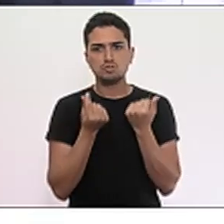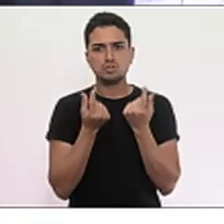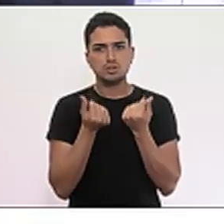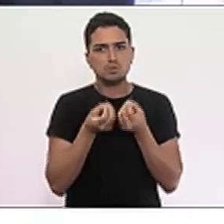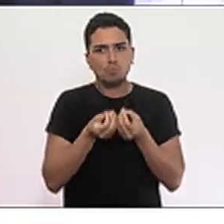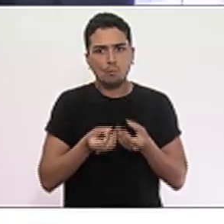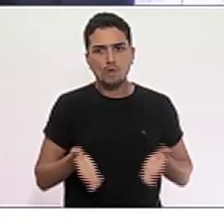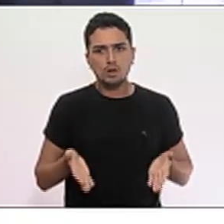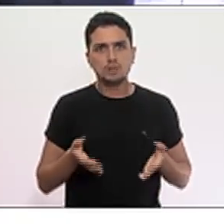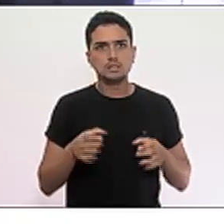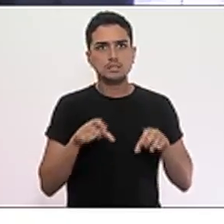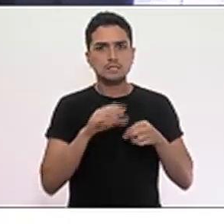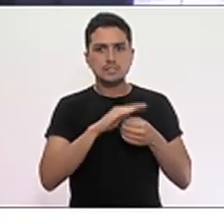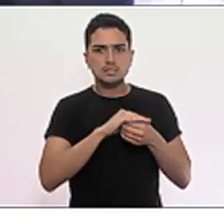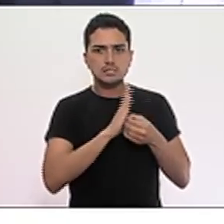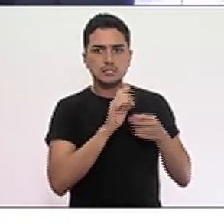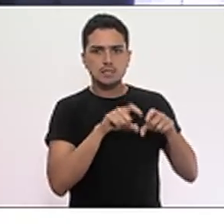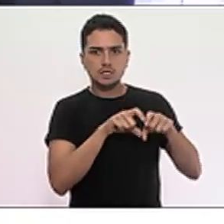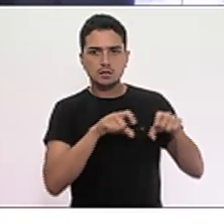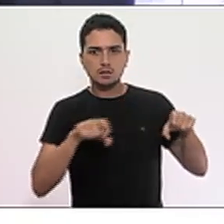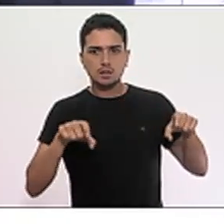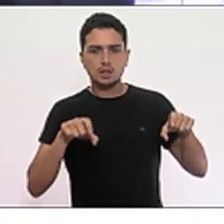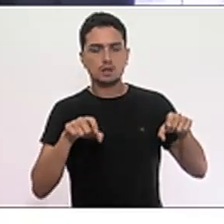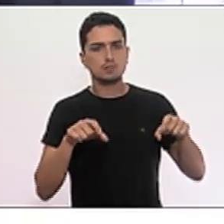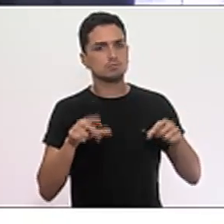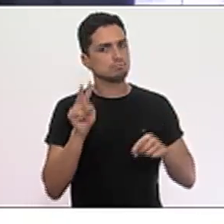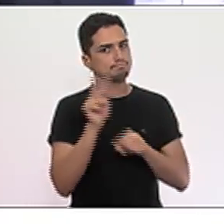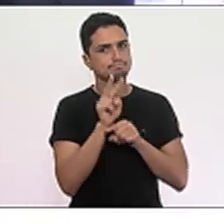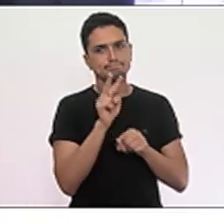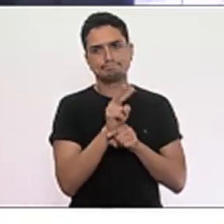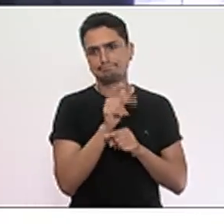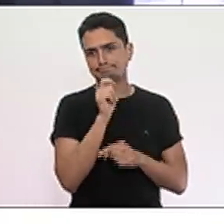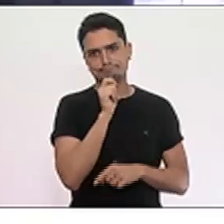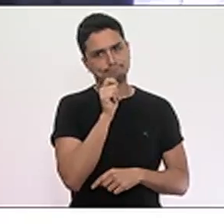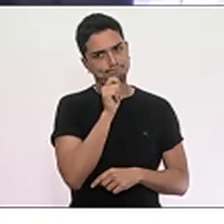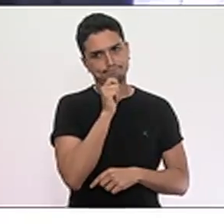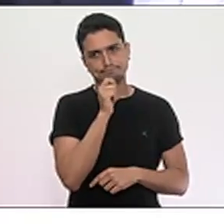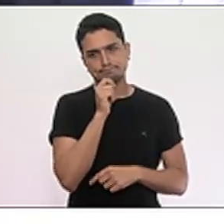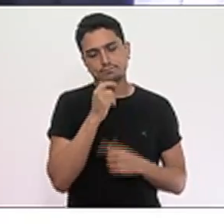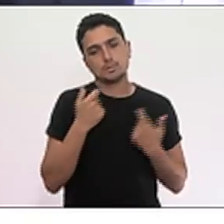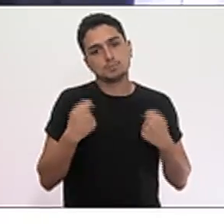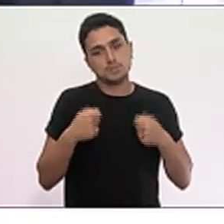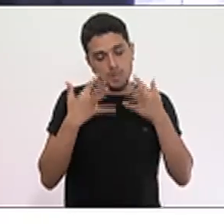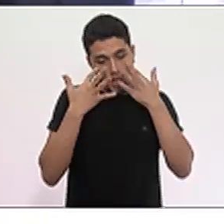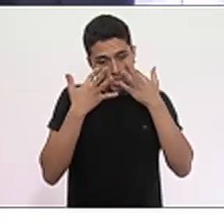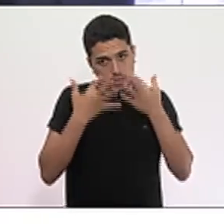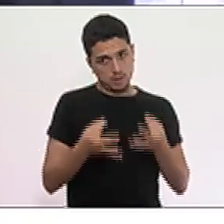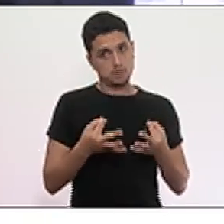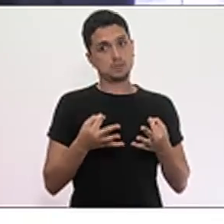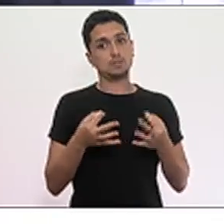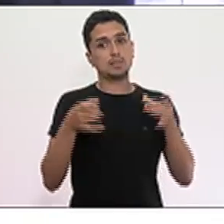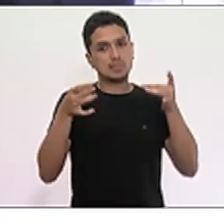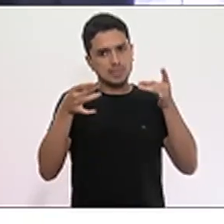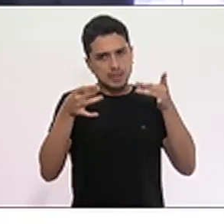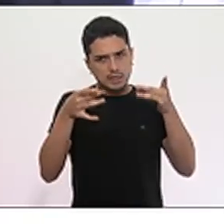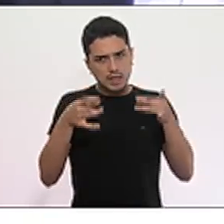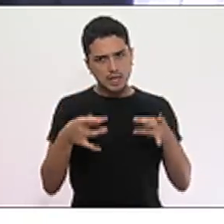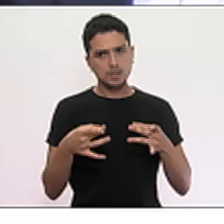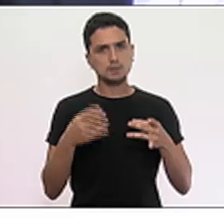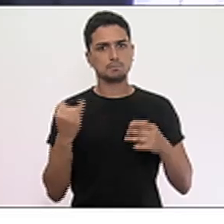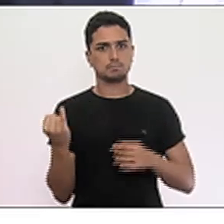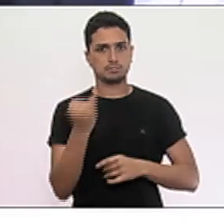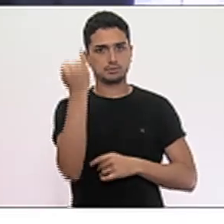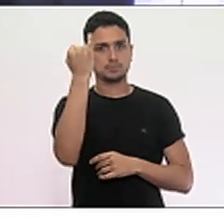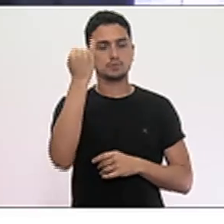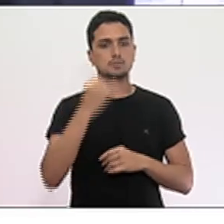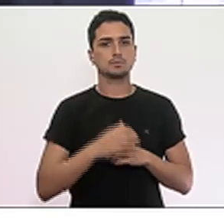balanço? A gente precisa atentar para esse detalhe, né? E os comitês de bacias estão